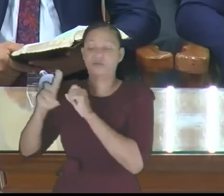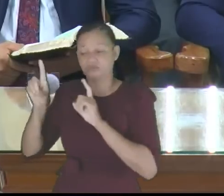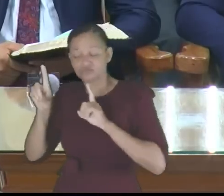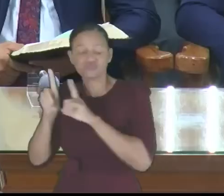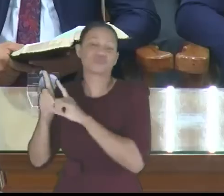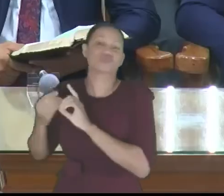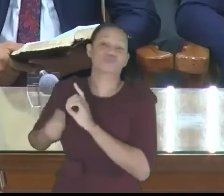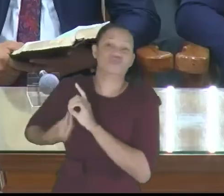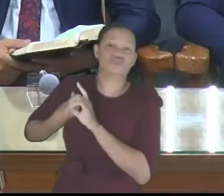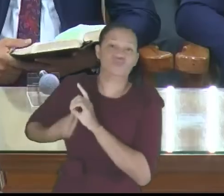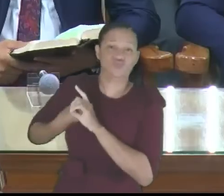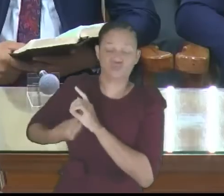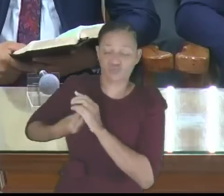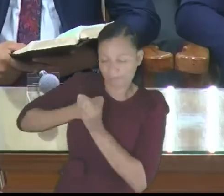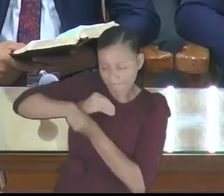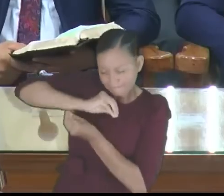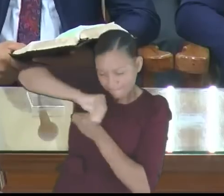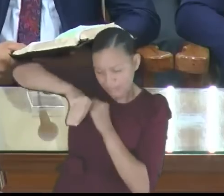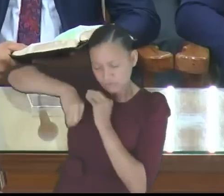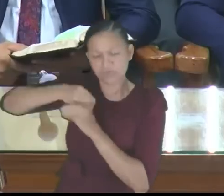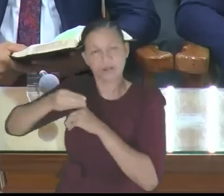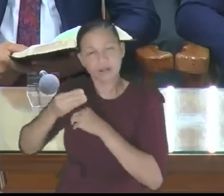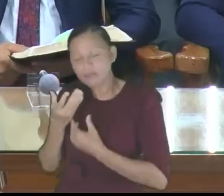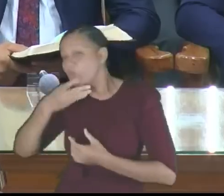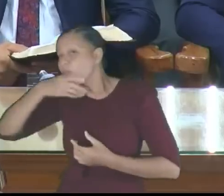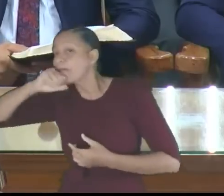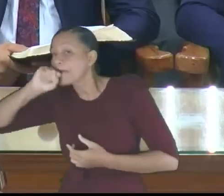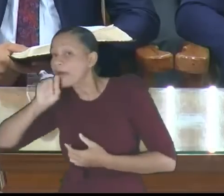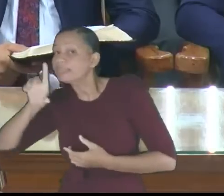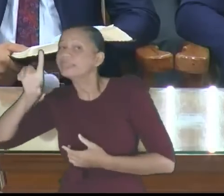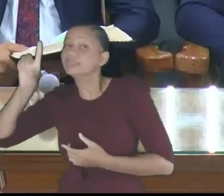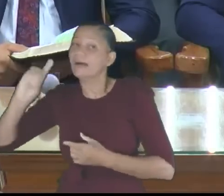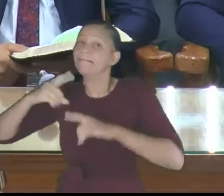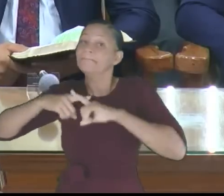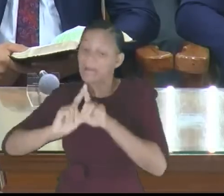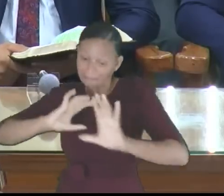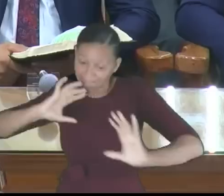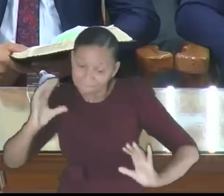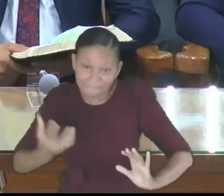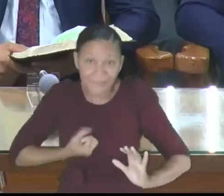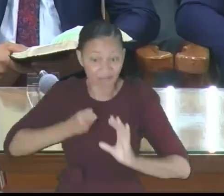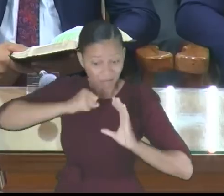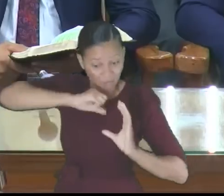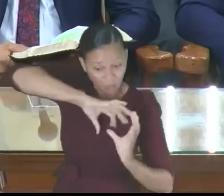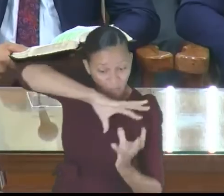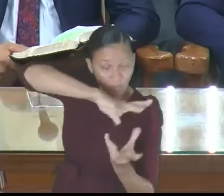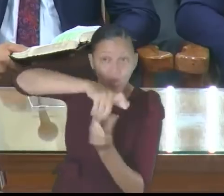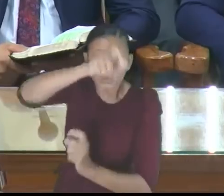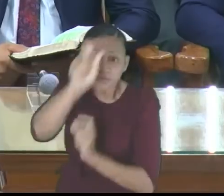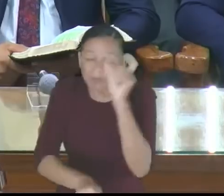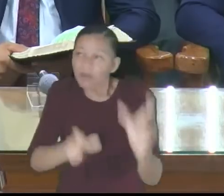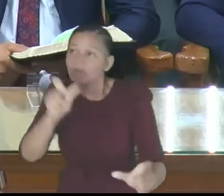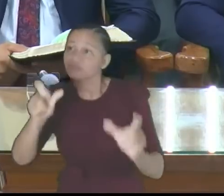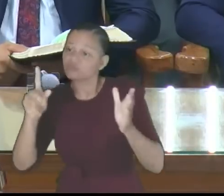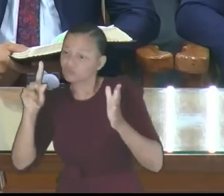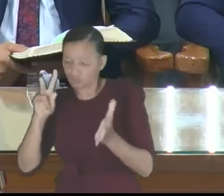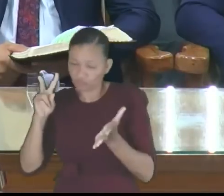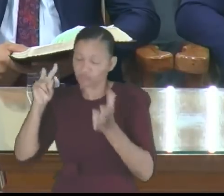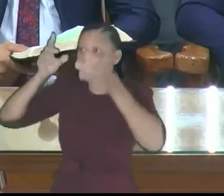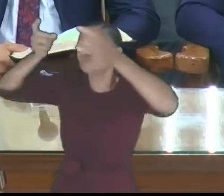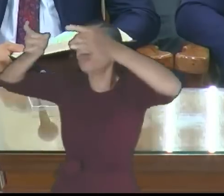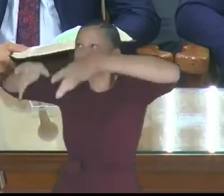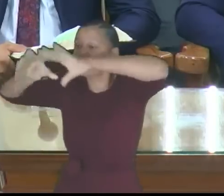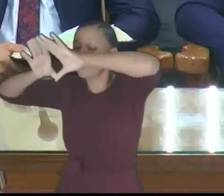eternidade consubstancial com o Pai. Ele era Deus. Porém, para salvar a humanidade, ele se fez o quê? São